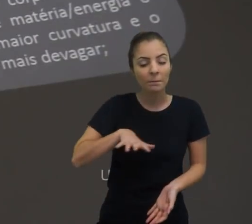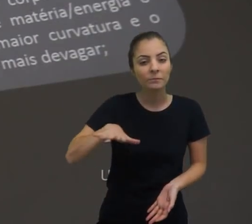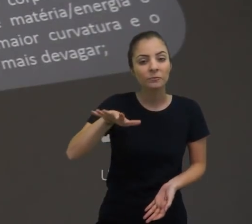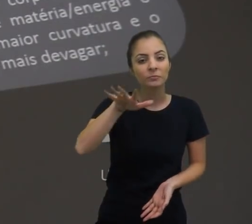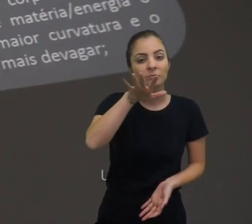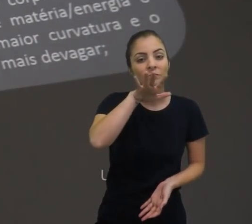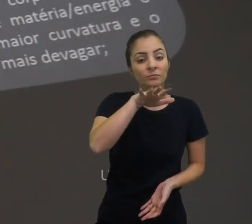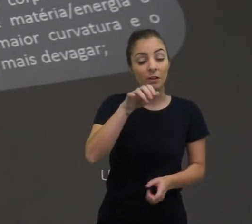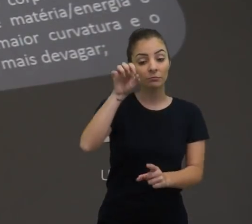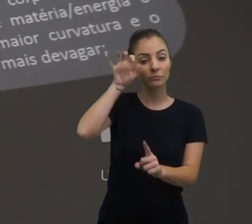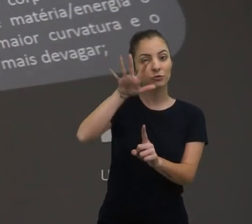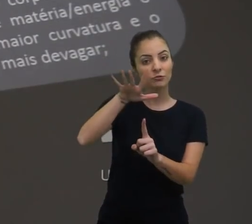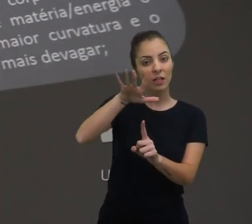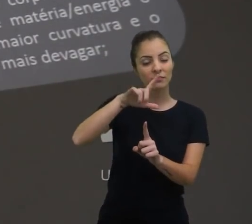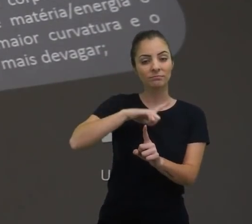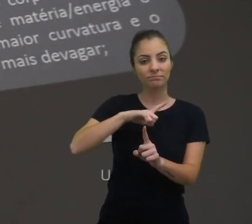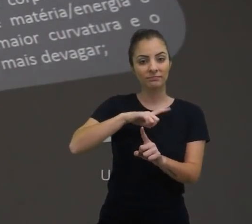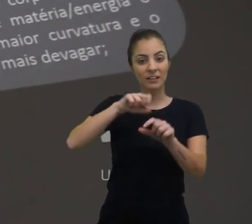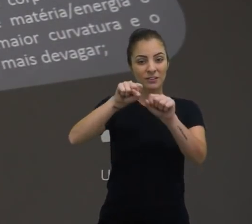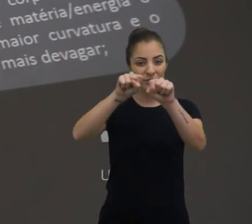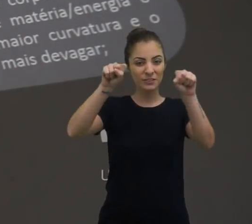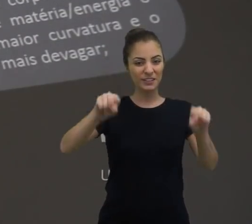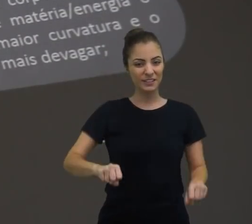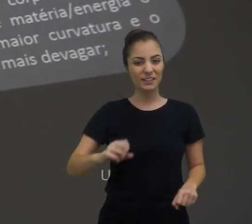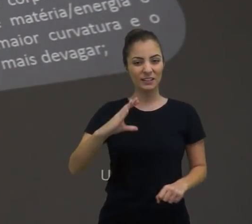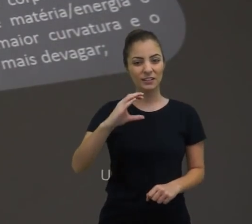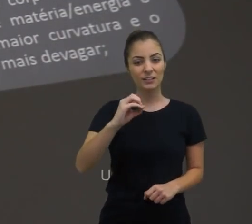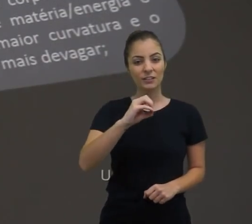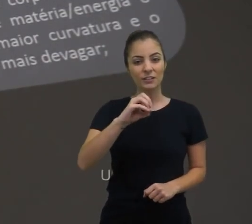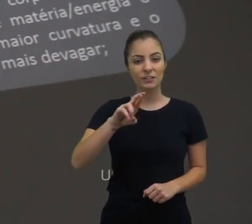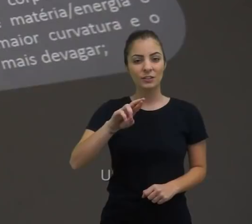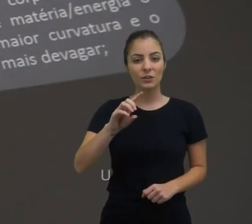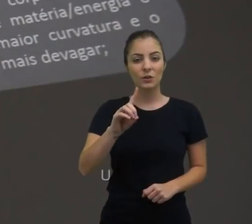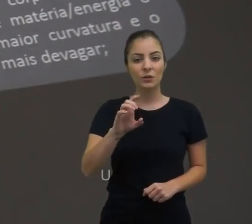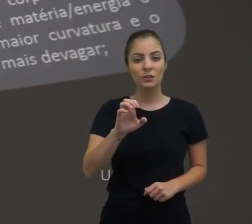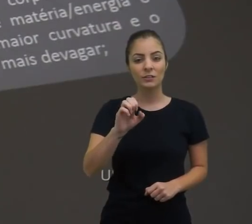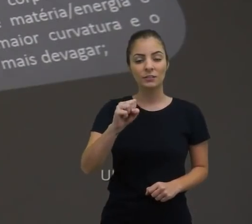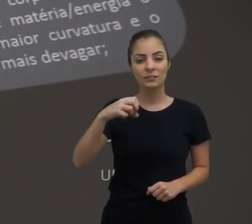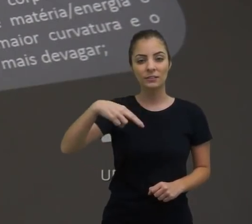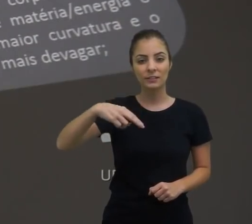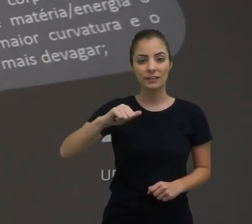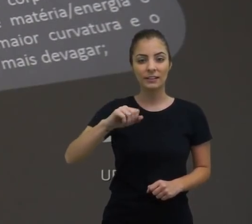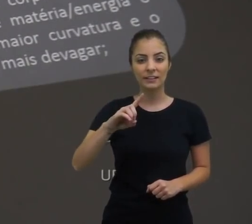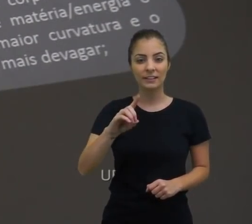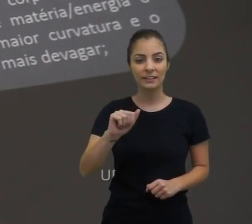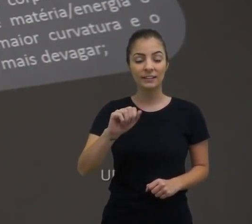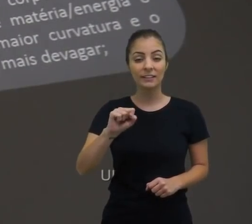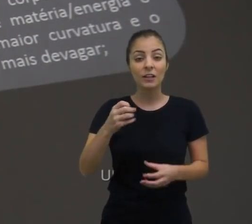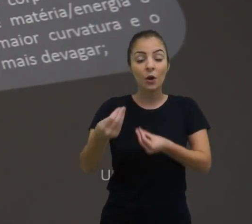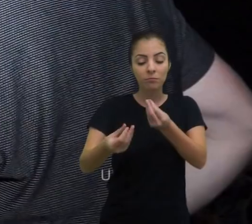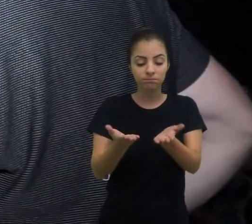no sistema de coordenadas. Tá? Ela curva o espaço e também tem efeito no tempo. Tá?